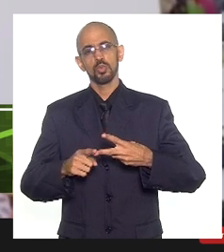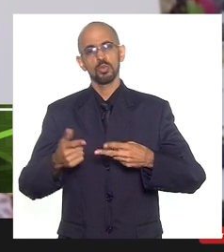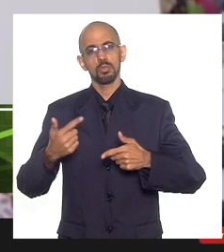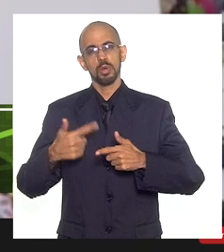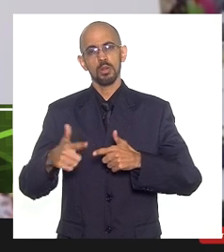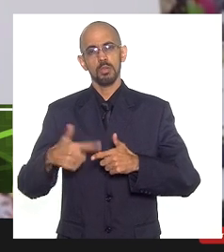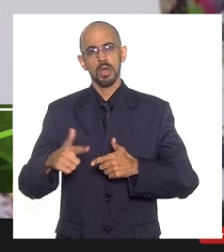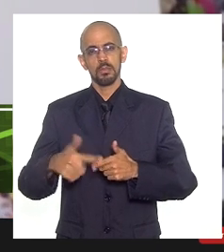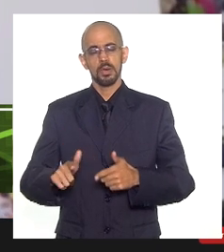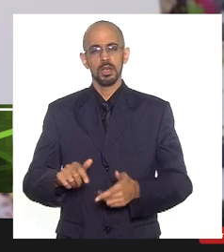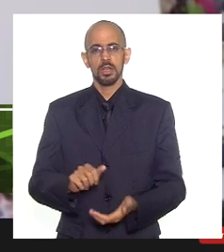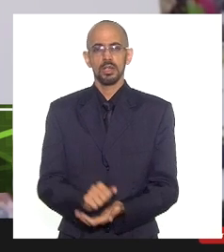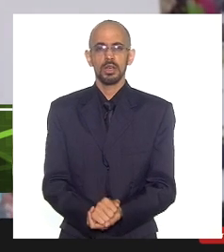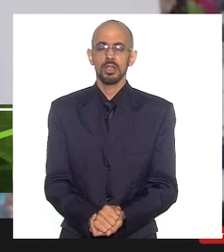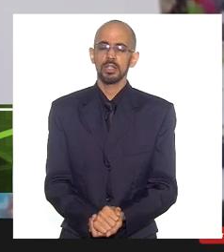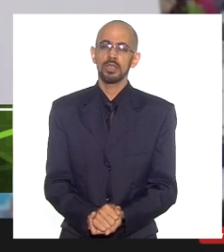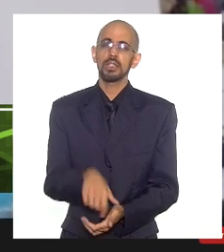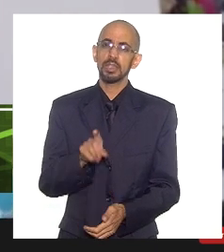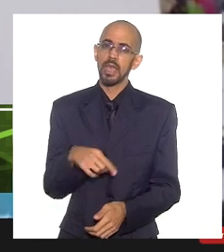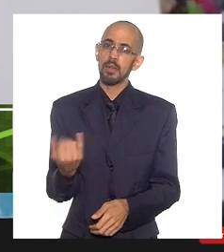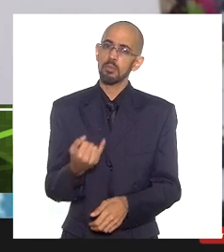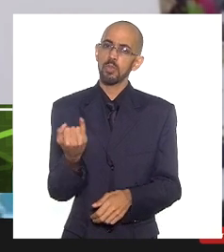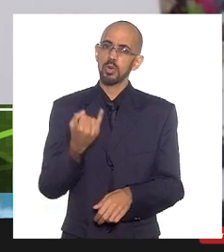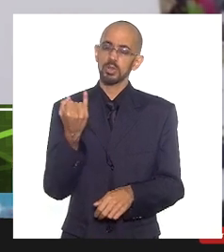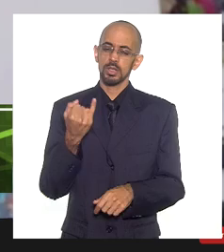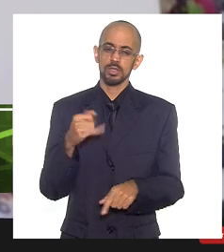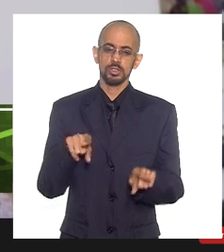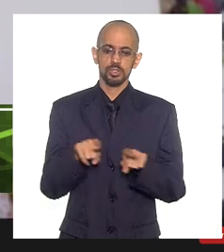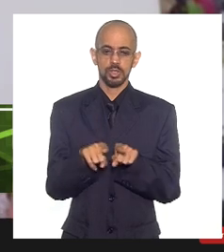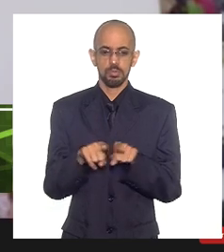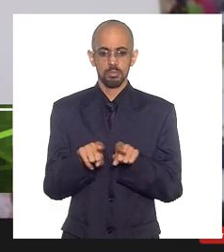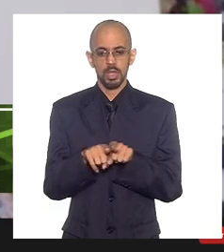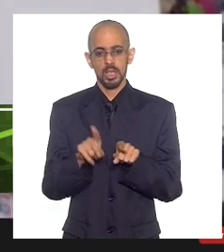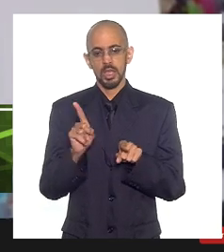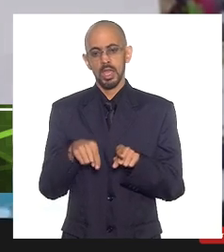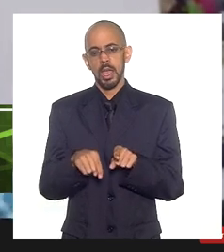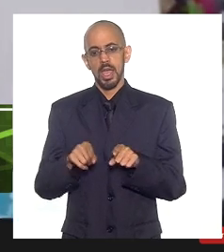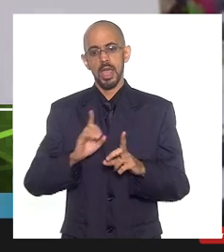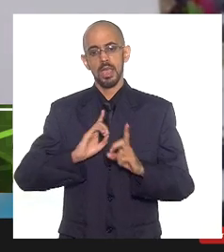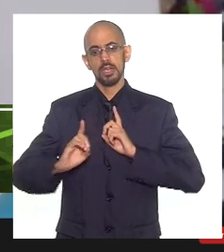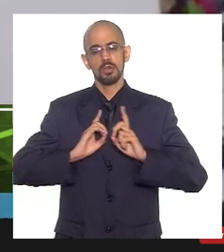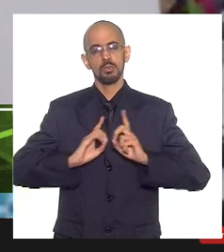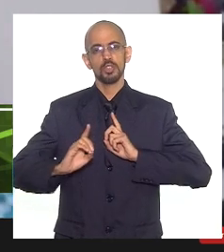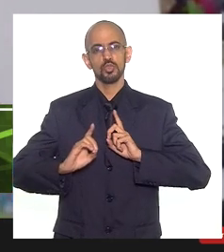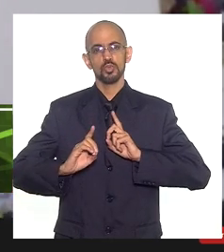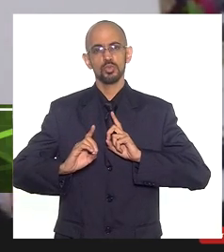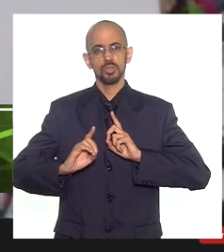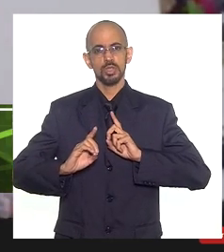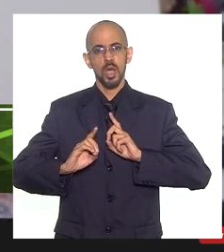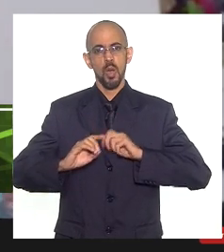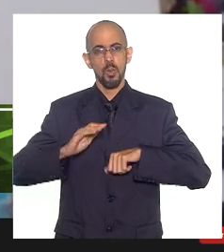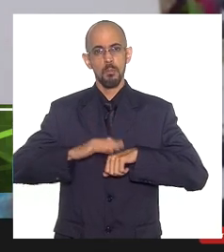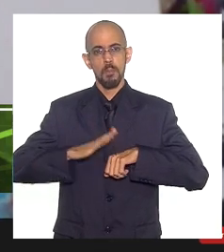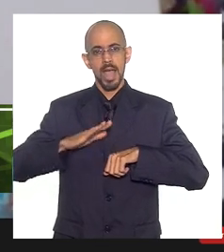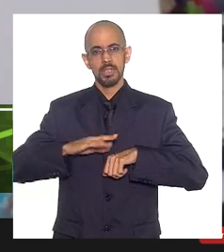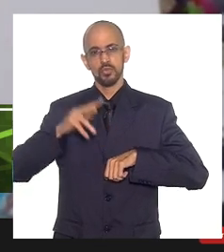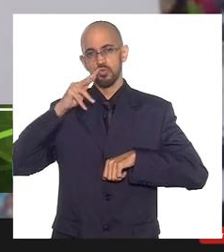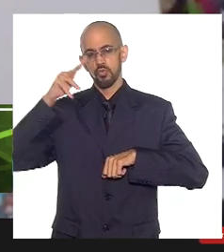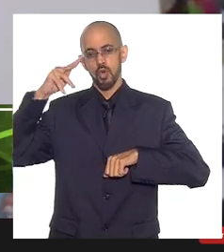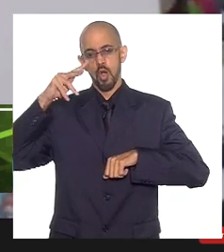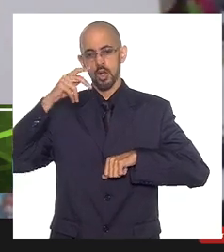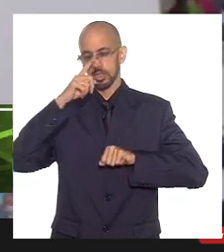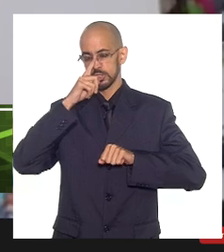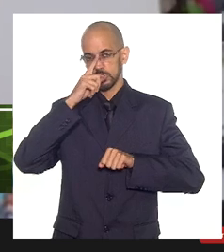extremamente importante é adensar a articulação entre os sistemas notadamente a